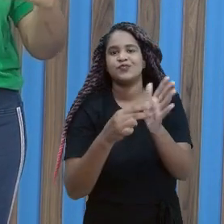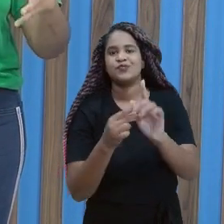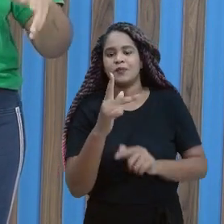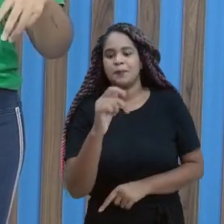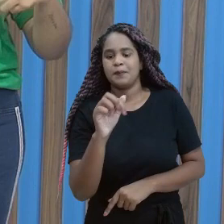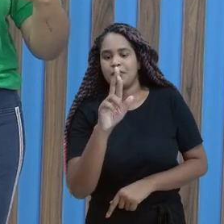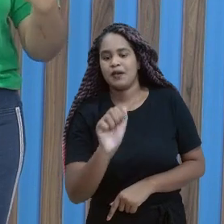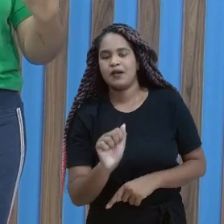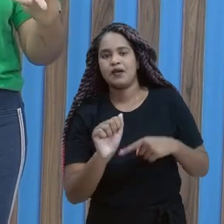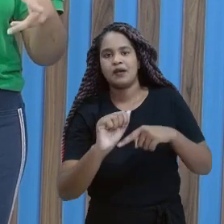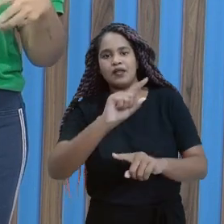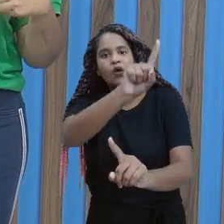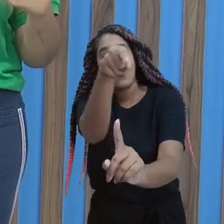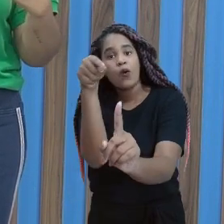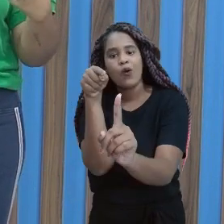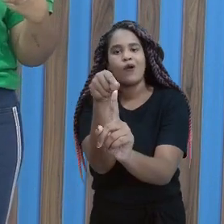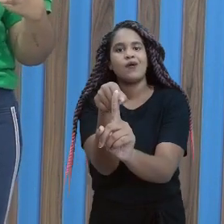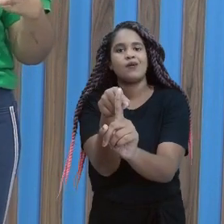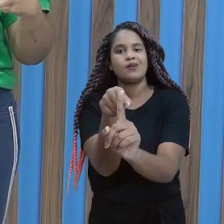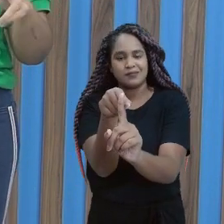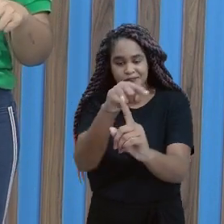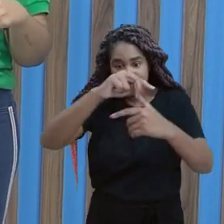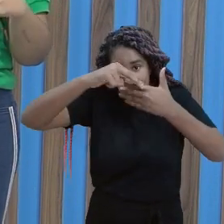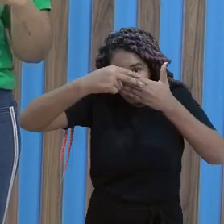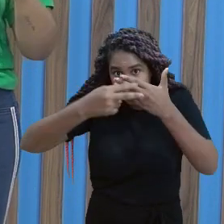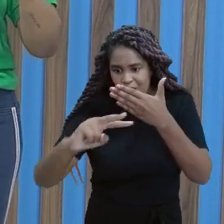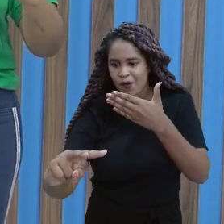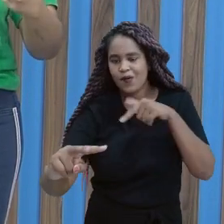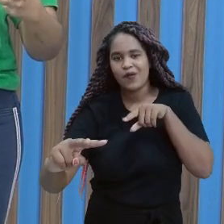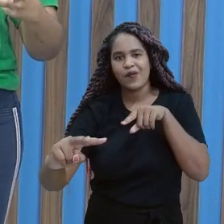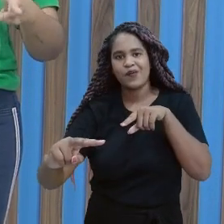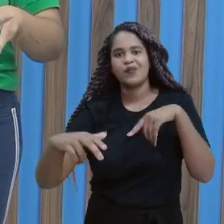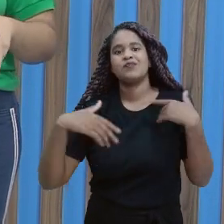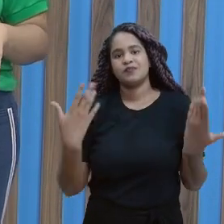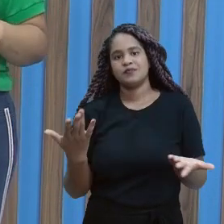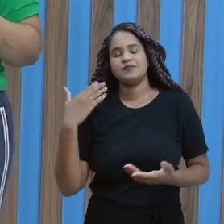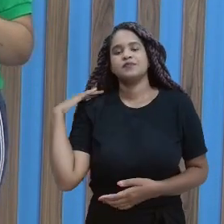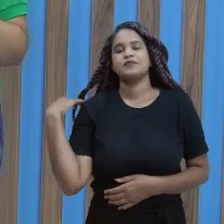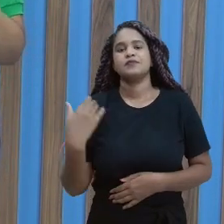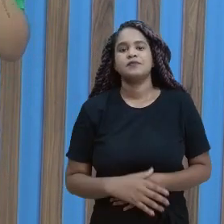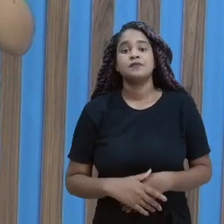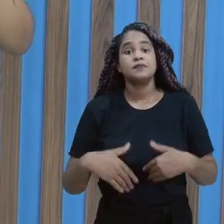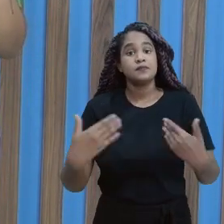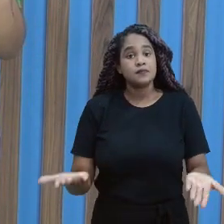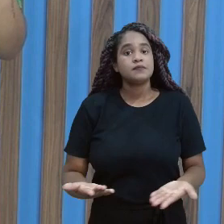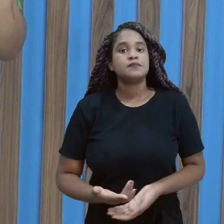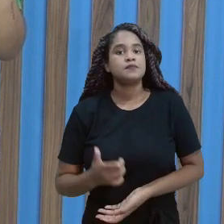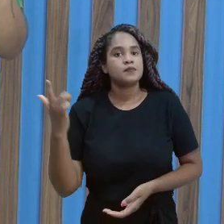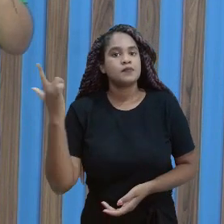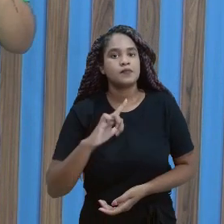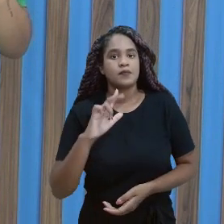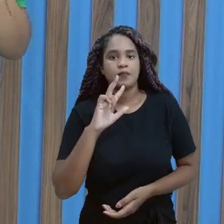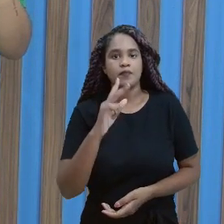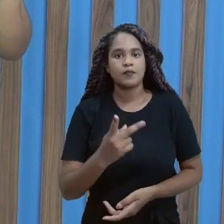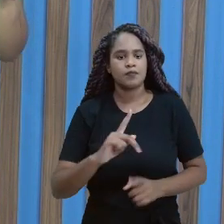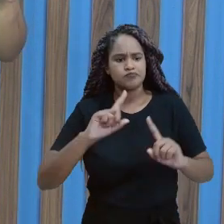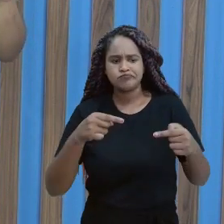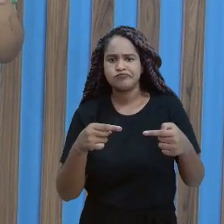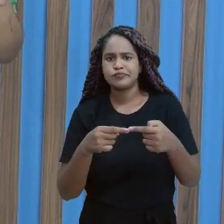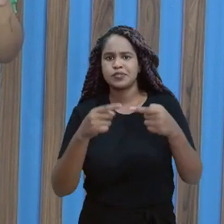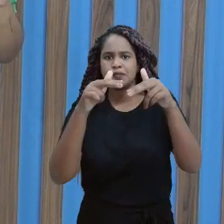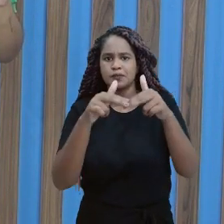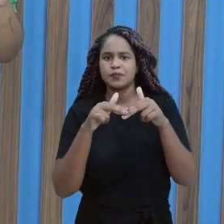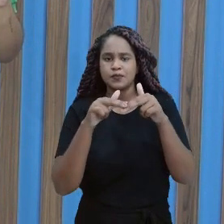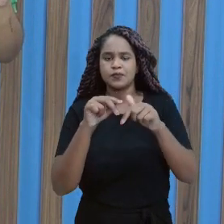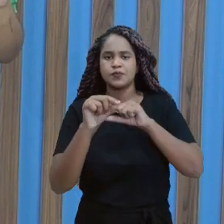o que, né? Para o quê? A consequência, ou seja, a finalidade. Então, a gente consegue reconhecer, já pelo uso